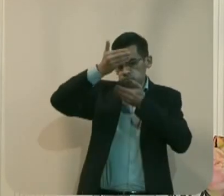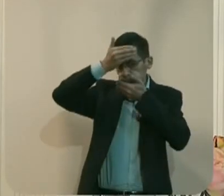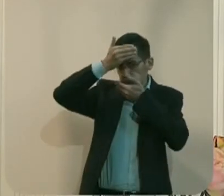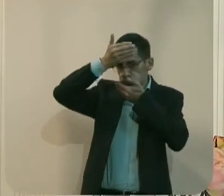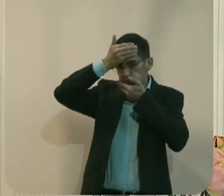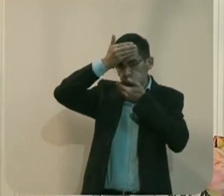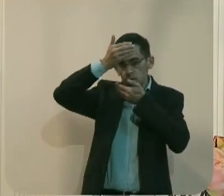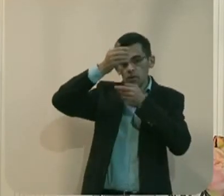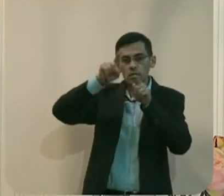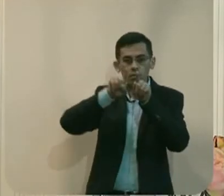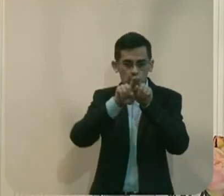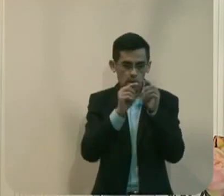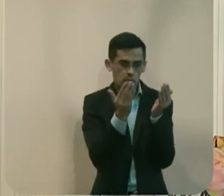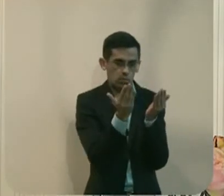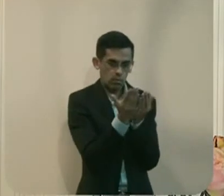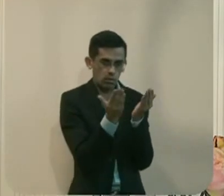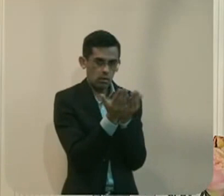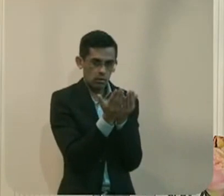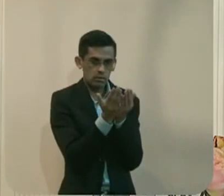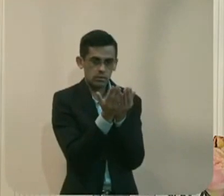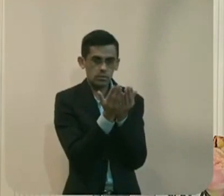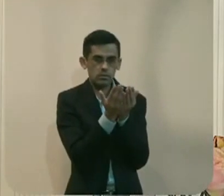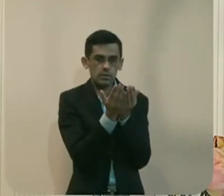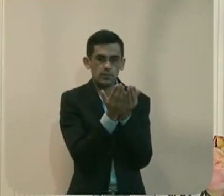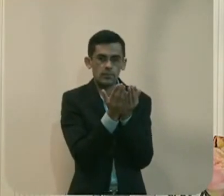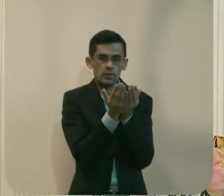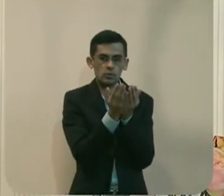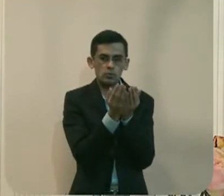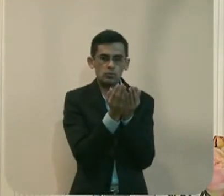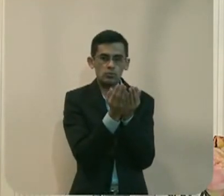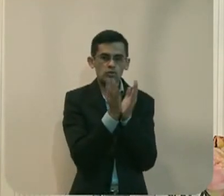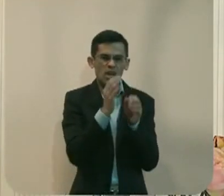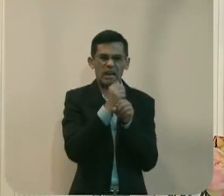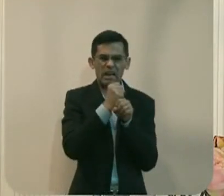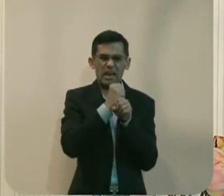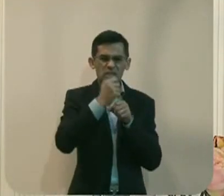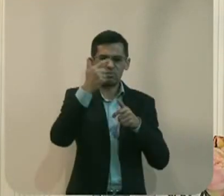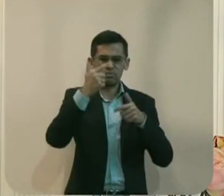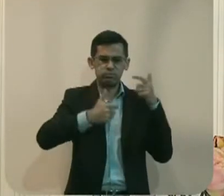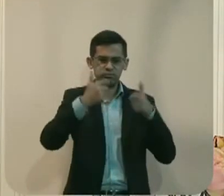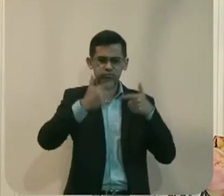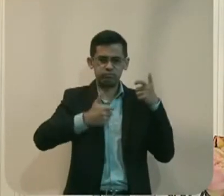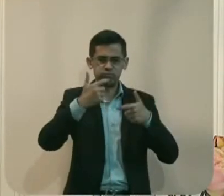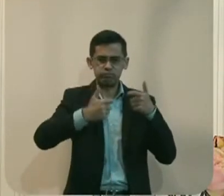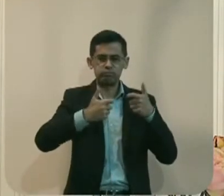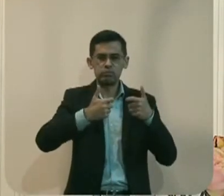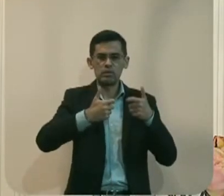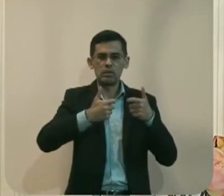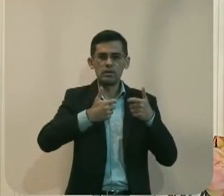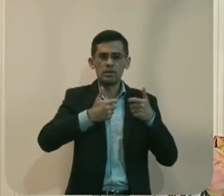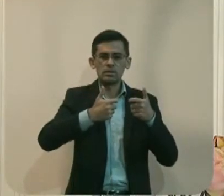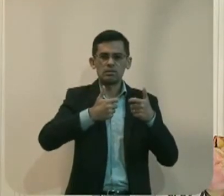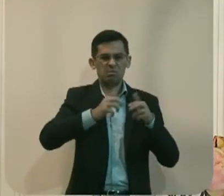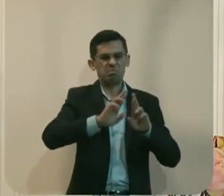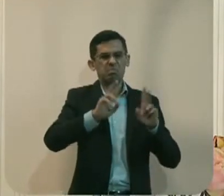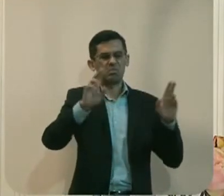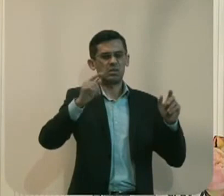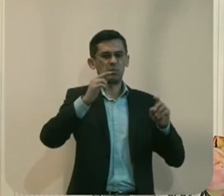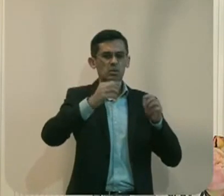muçulmanos, cristãos, já estavam em briga, já há muitos anos. Essa era a razão dessa luta, além de